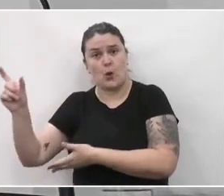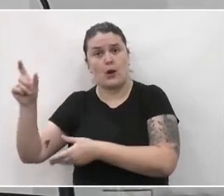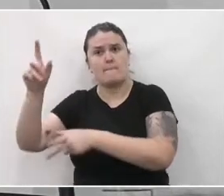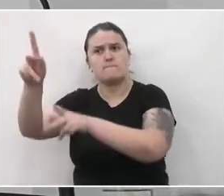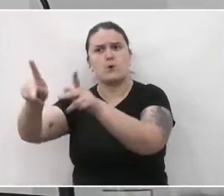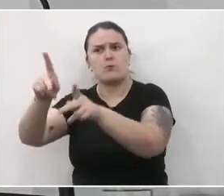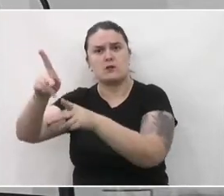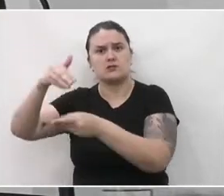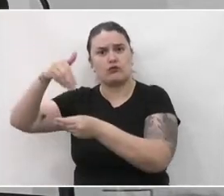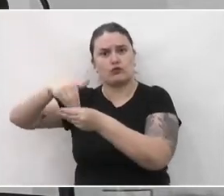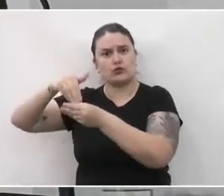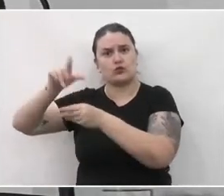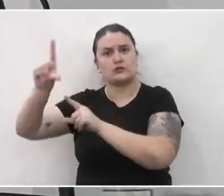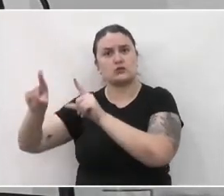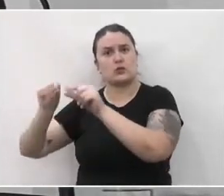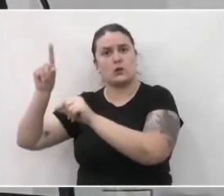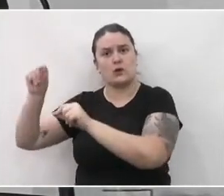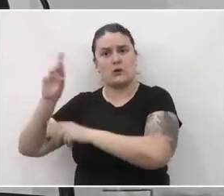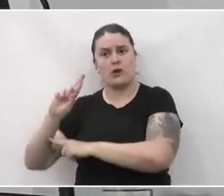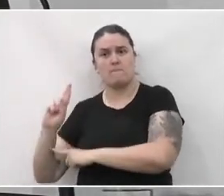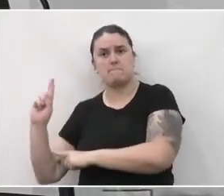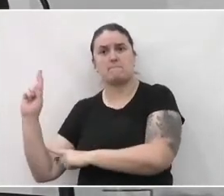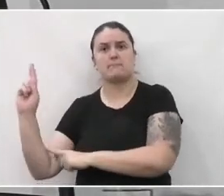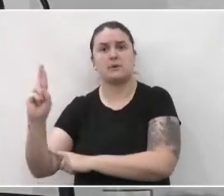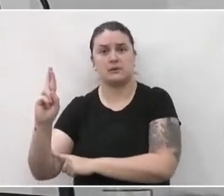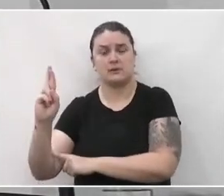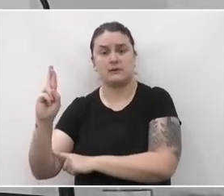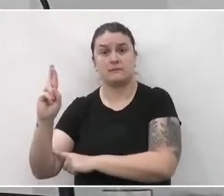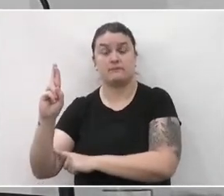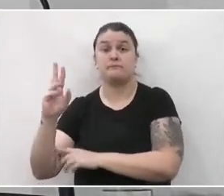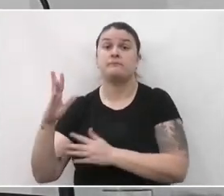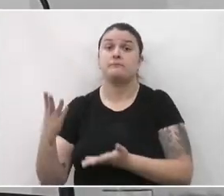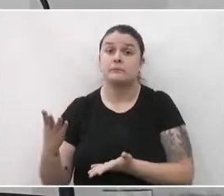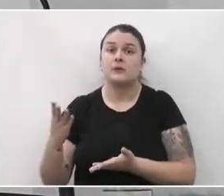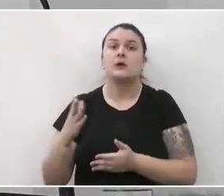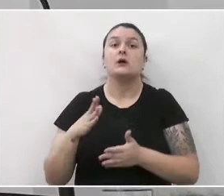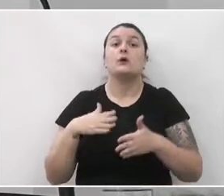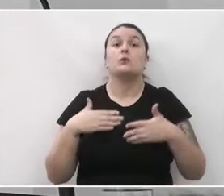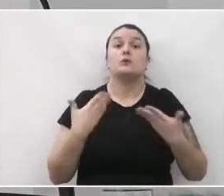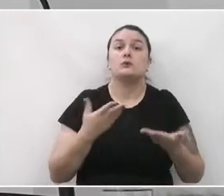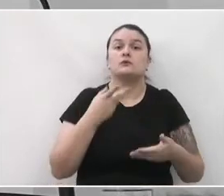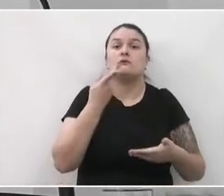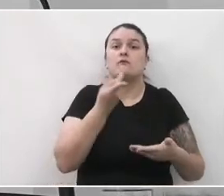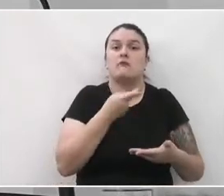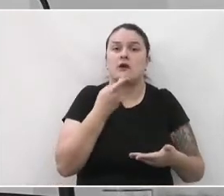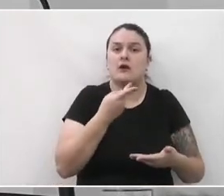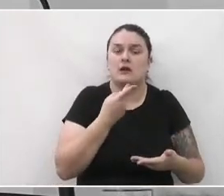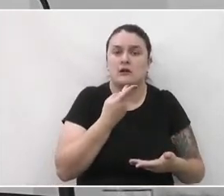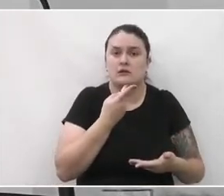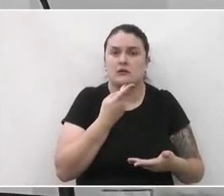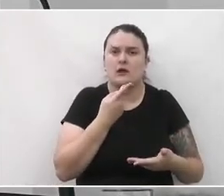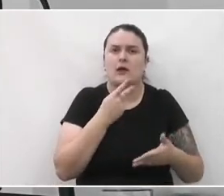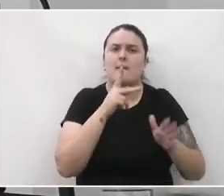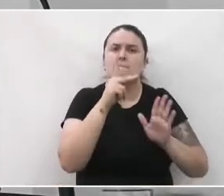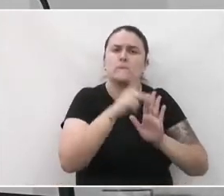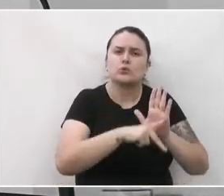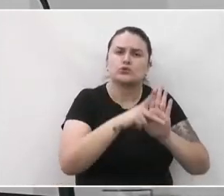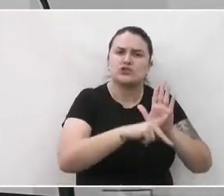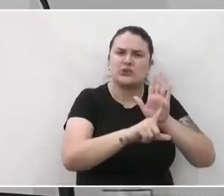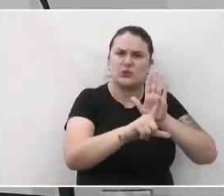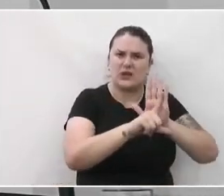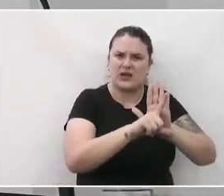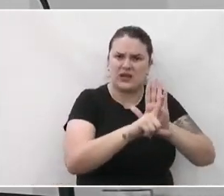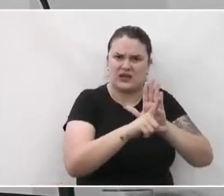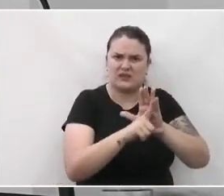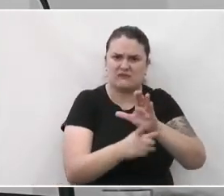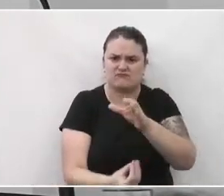pelo povo para os representarem. Agora, quando a gente tem que falar em relação a um projeto de lei